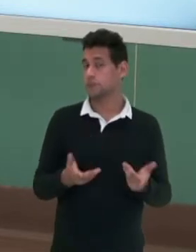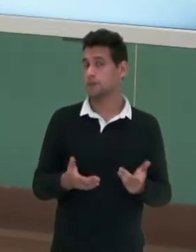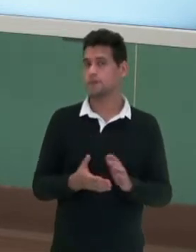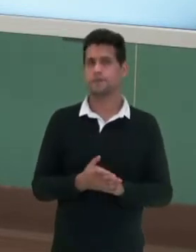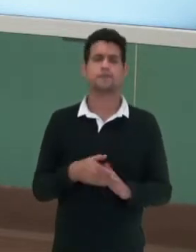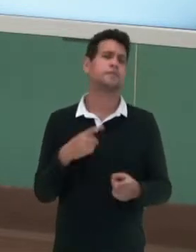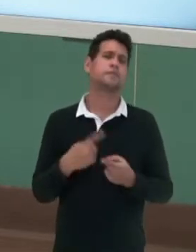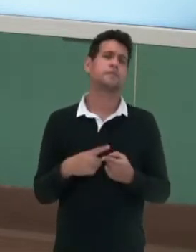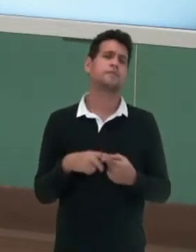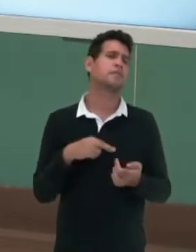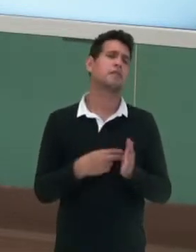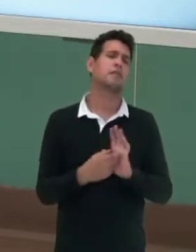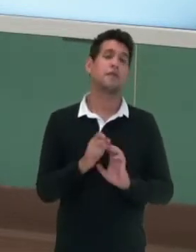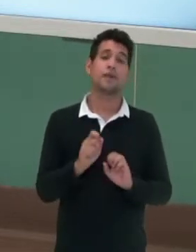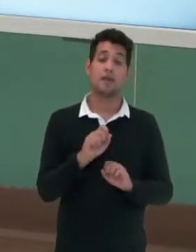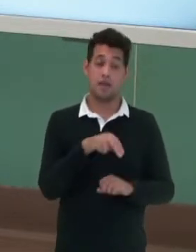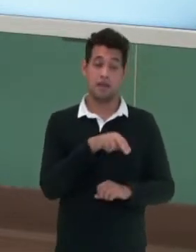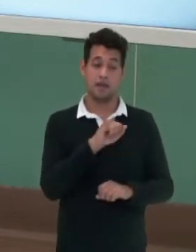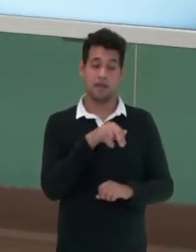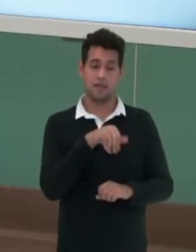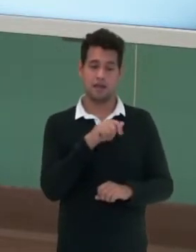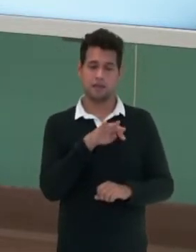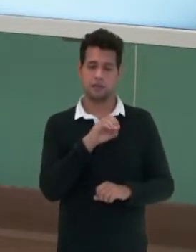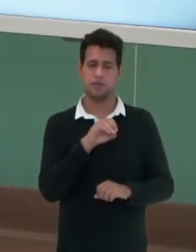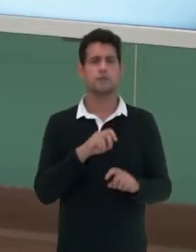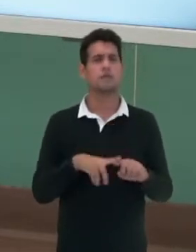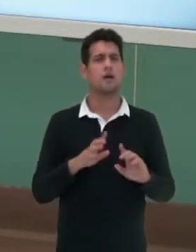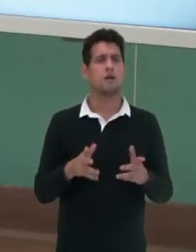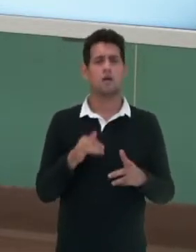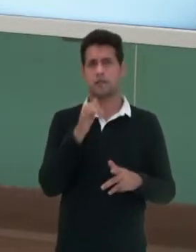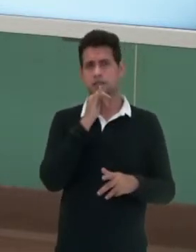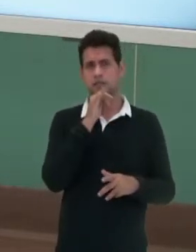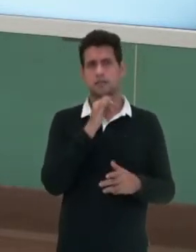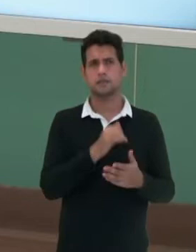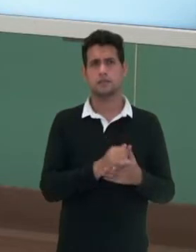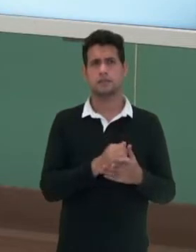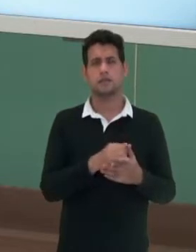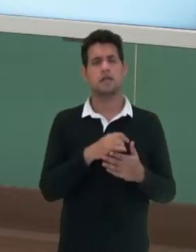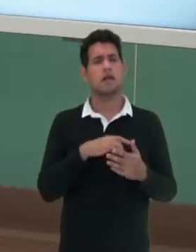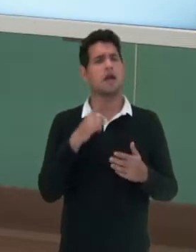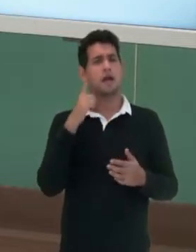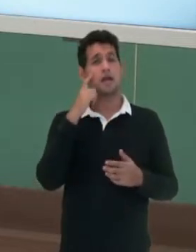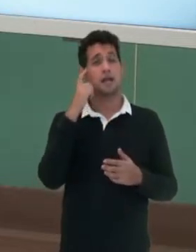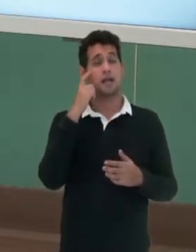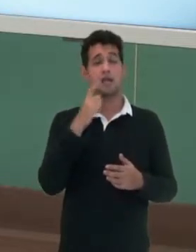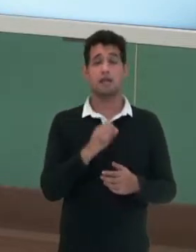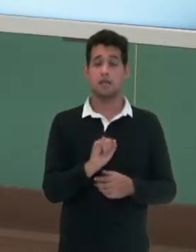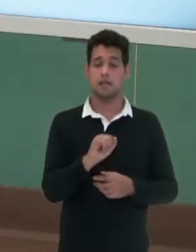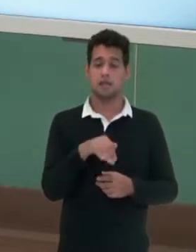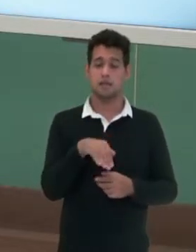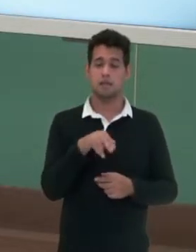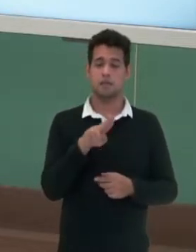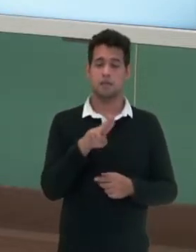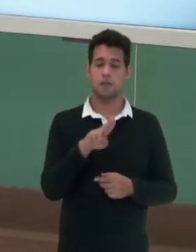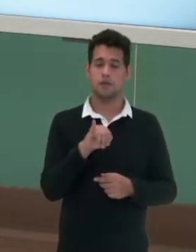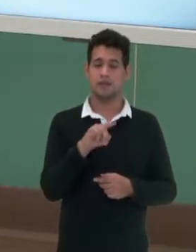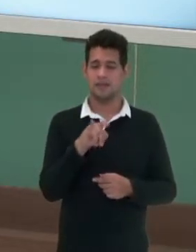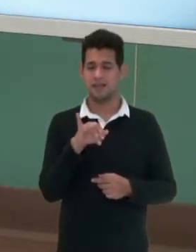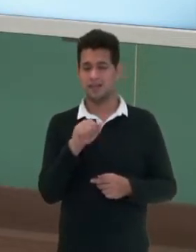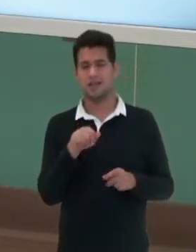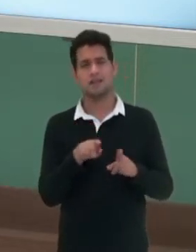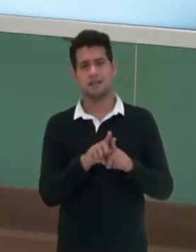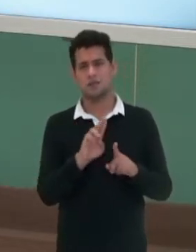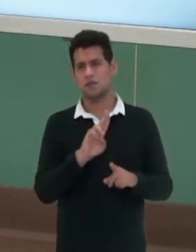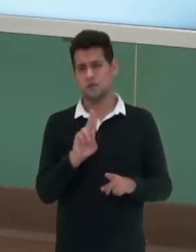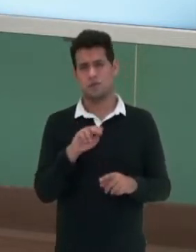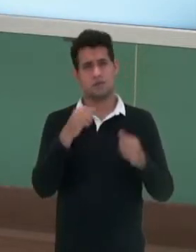né? Porque ele é inato. Agora, a resposta imune adaptativa, né, o próprio nome